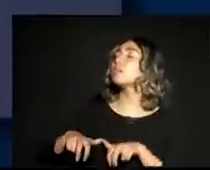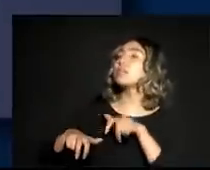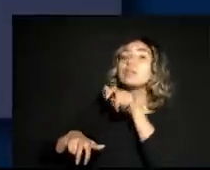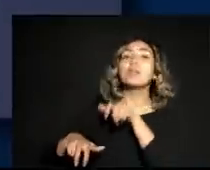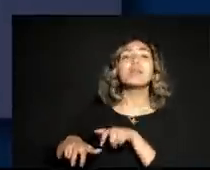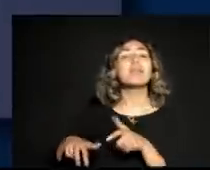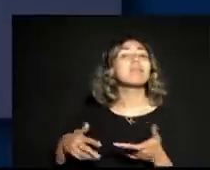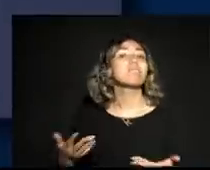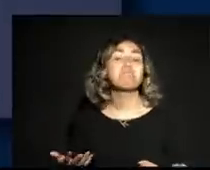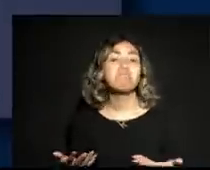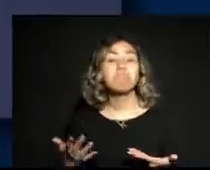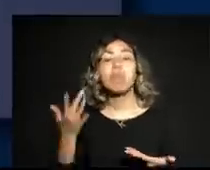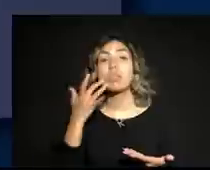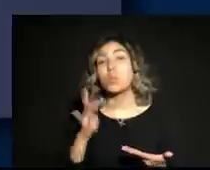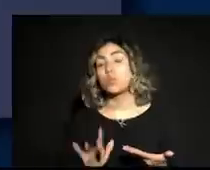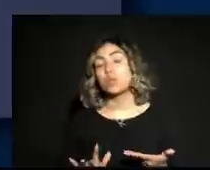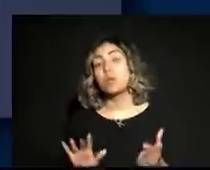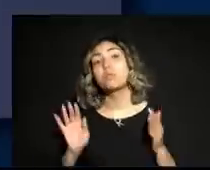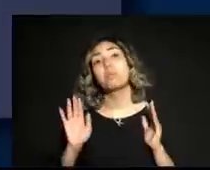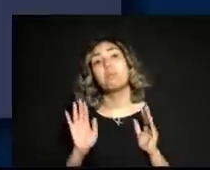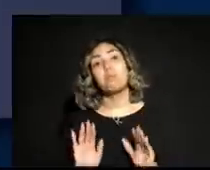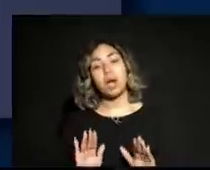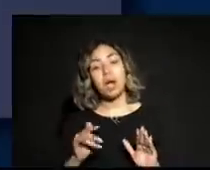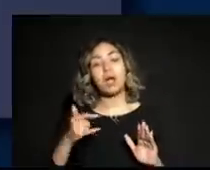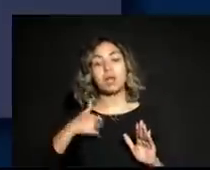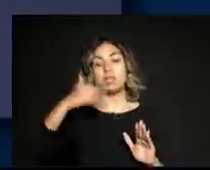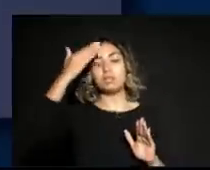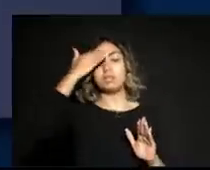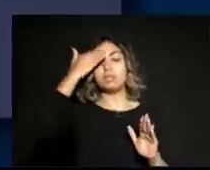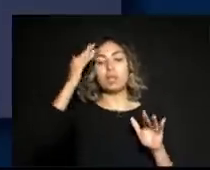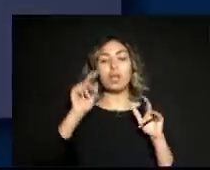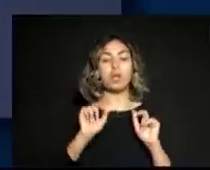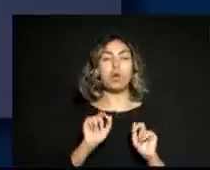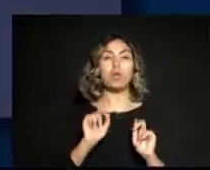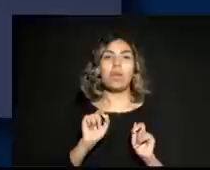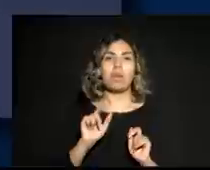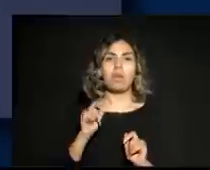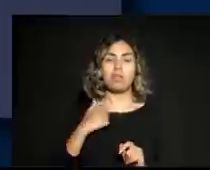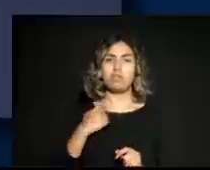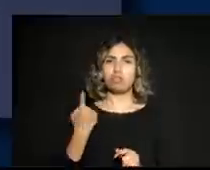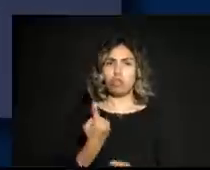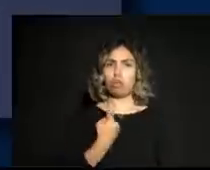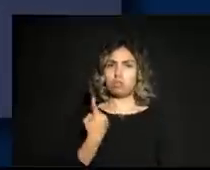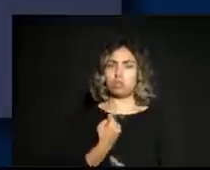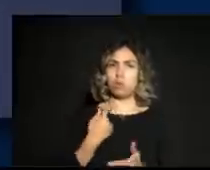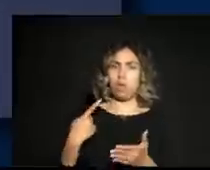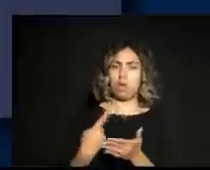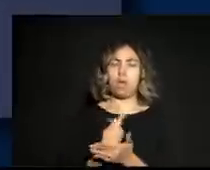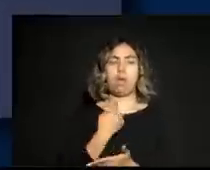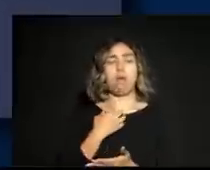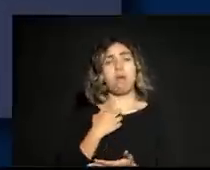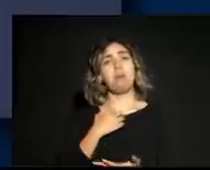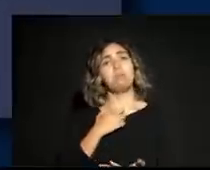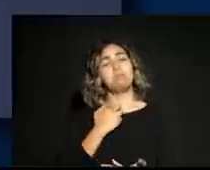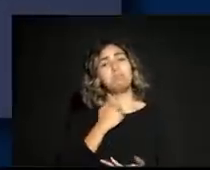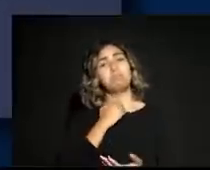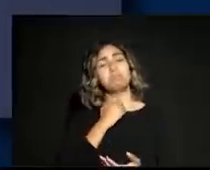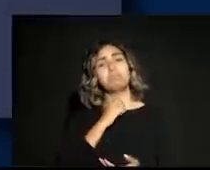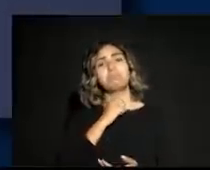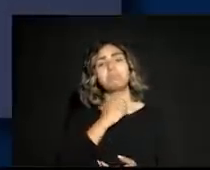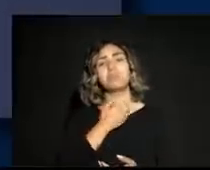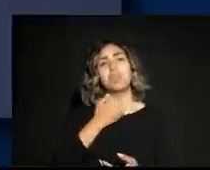cadeira agora você sabe que a chance de alguém sozinha errar é muito mais institucionalmente e